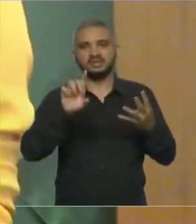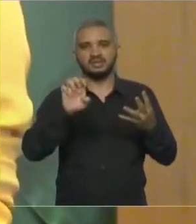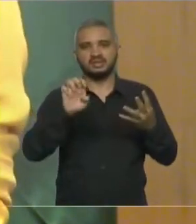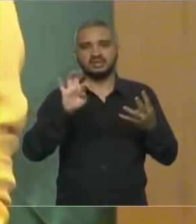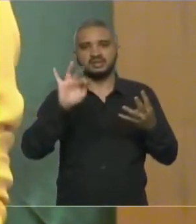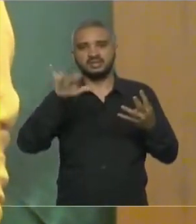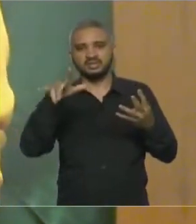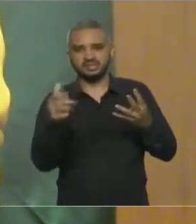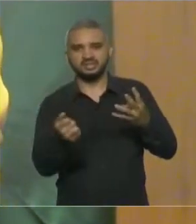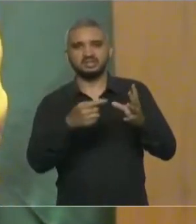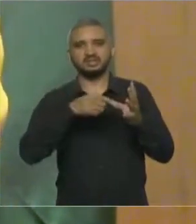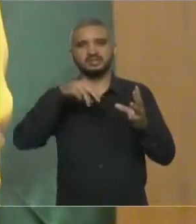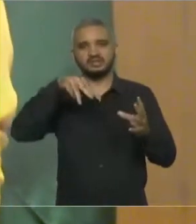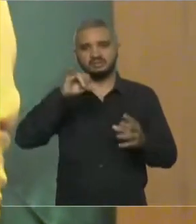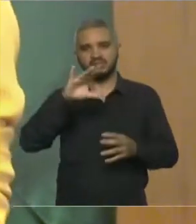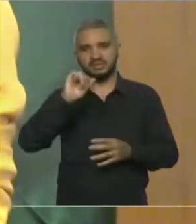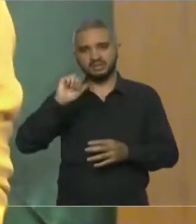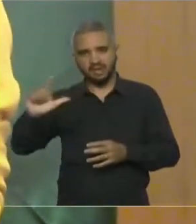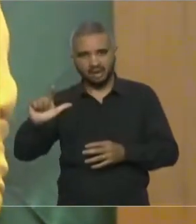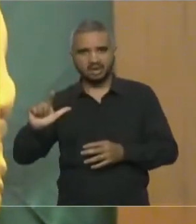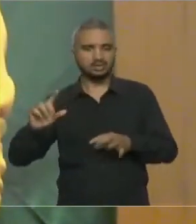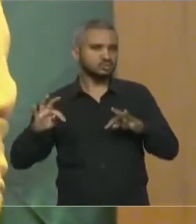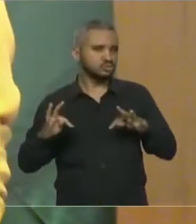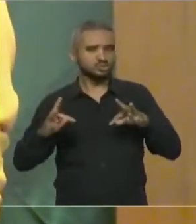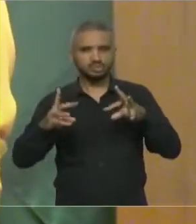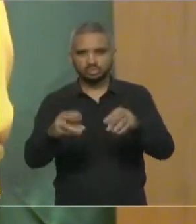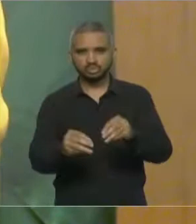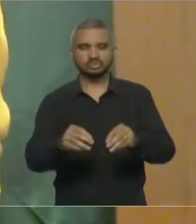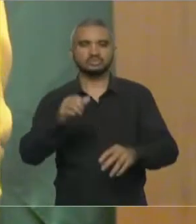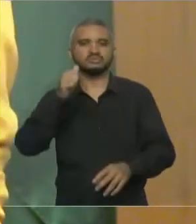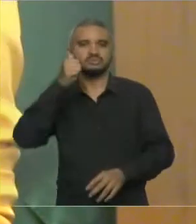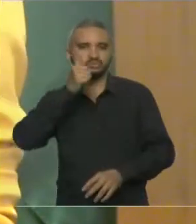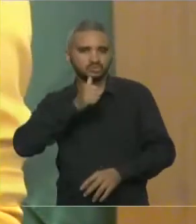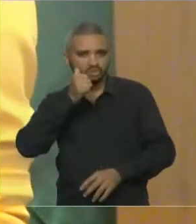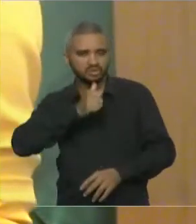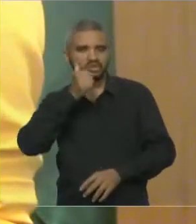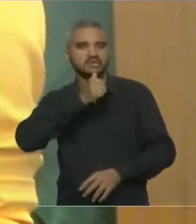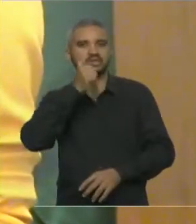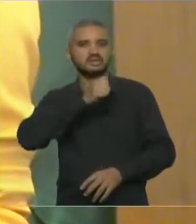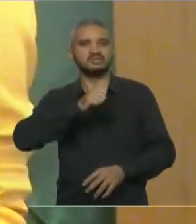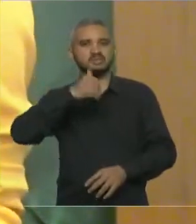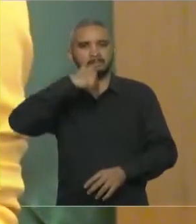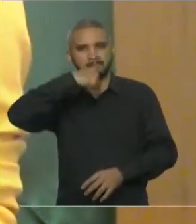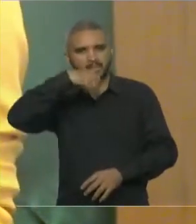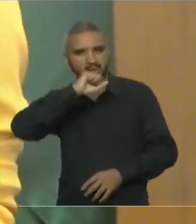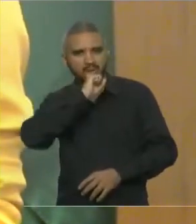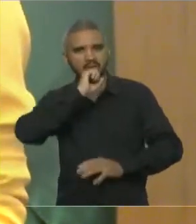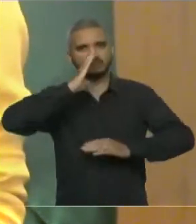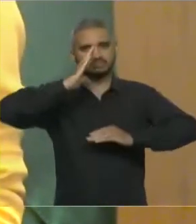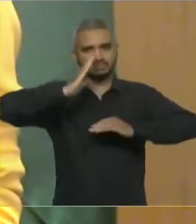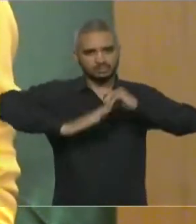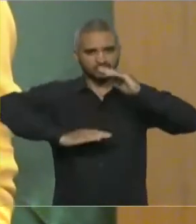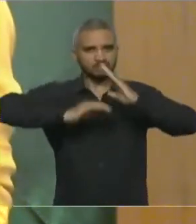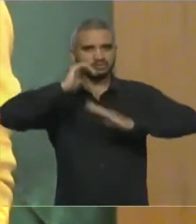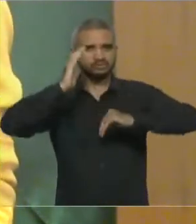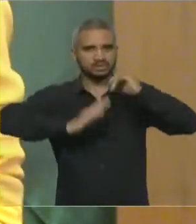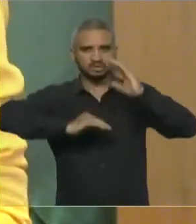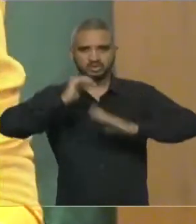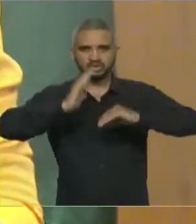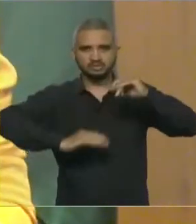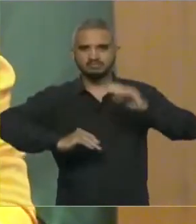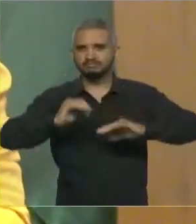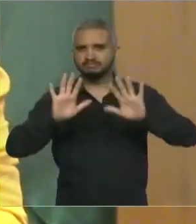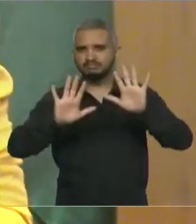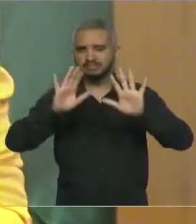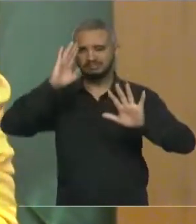casa, são mães, são mulheres, são profissionais, mas que têm colocado sempre à frente de tudo